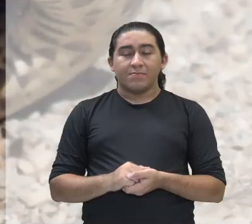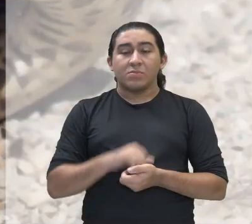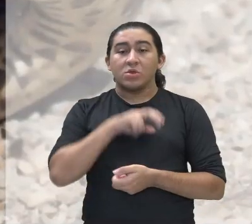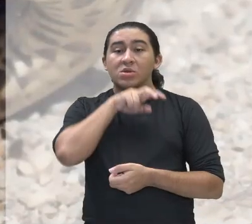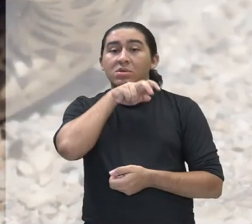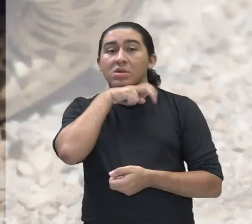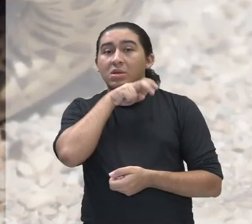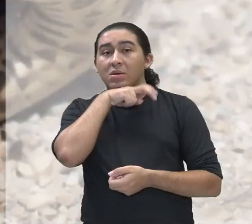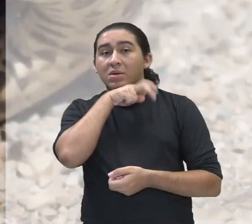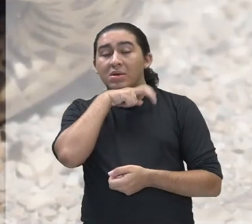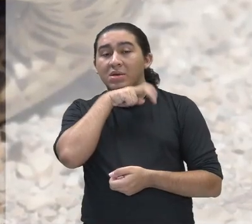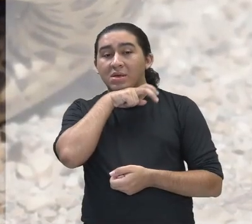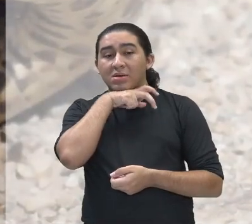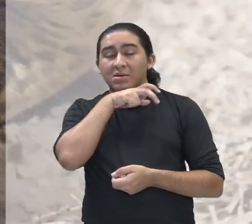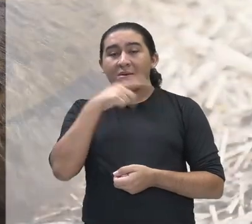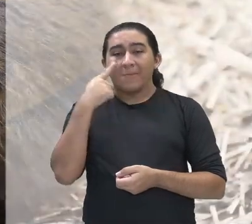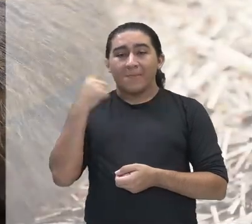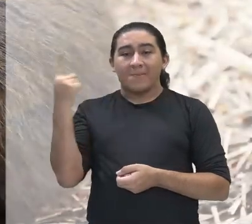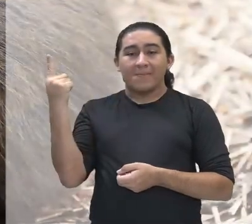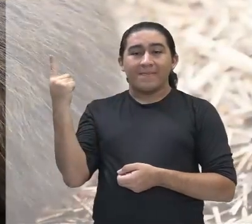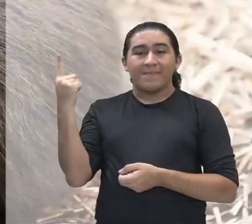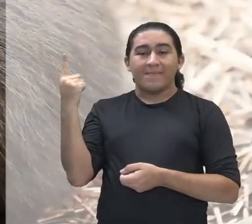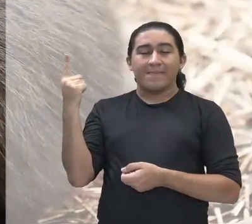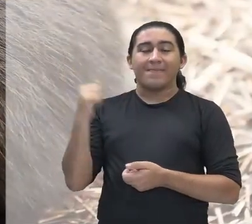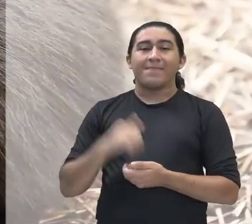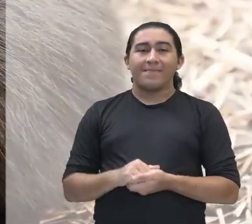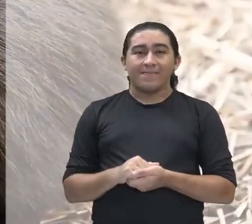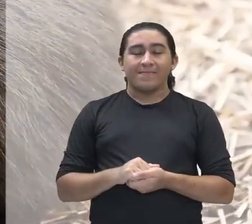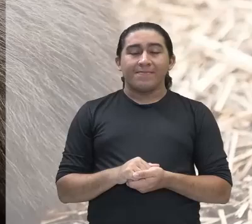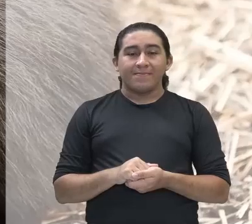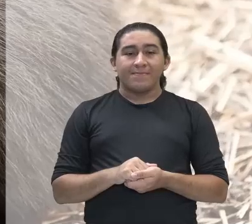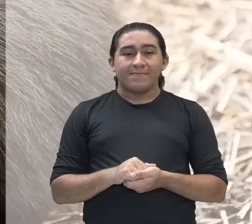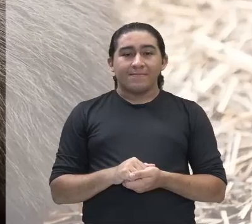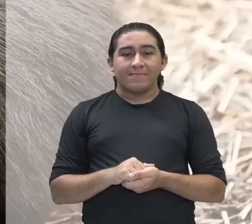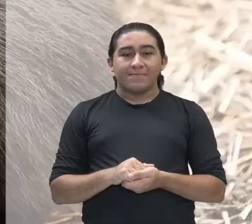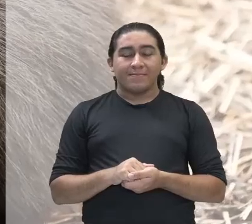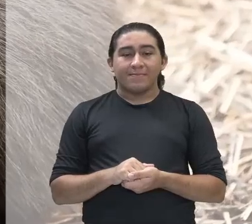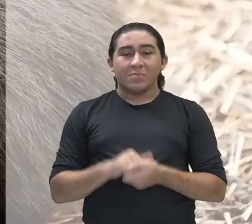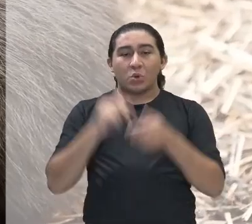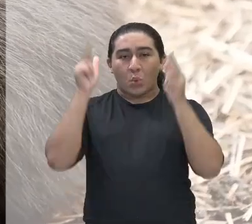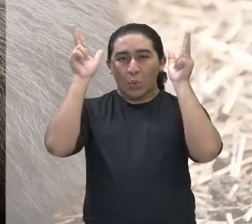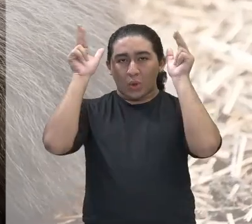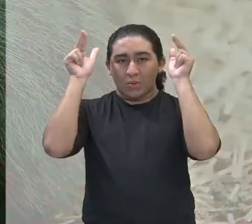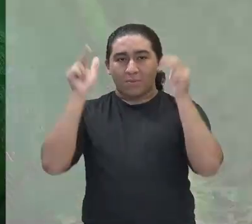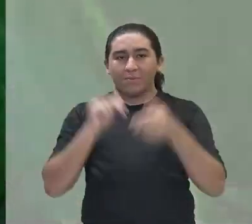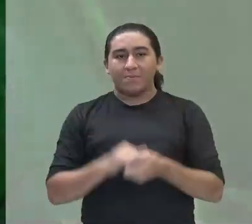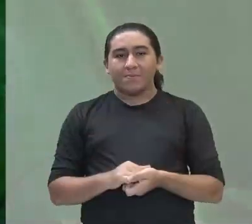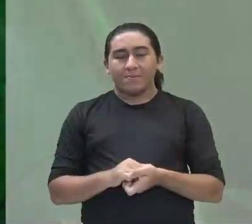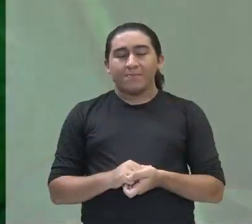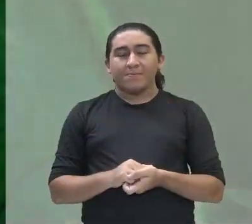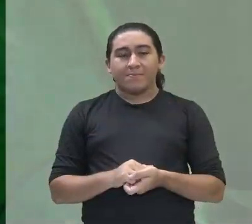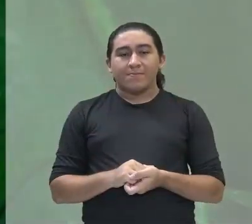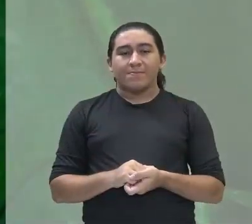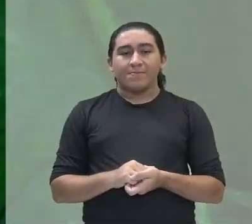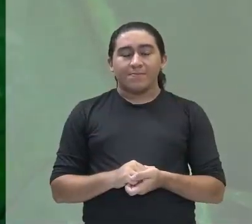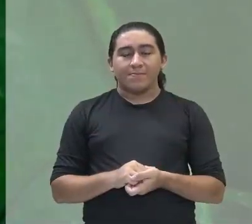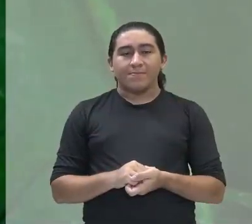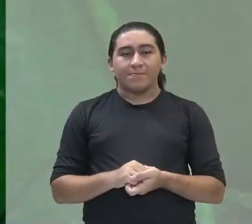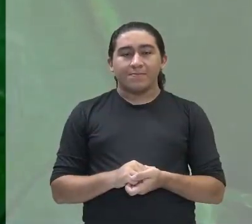Snake, cobra. Rabbit, coelho.